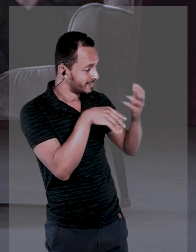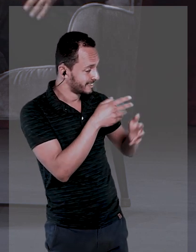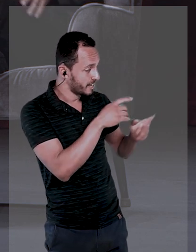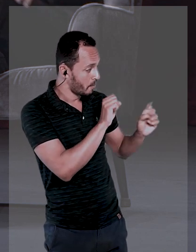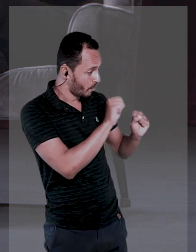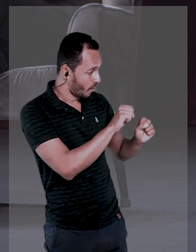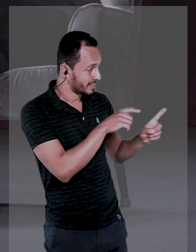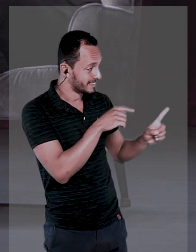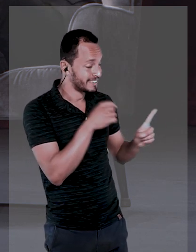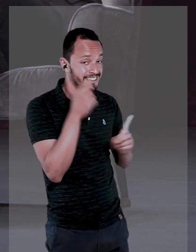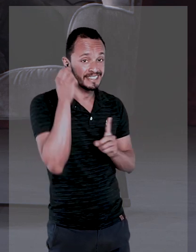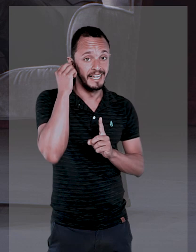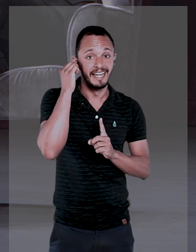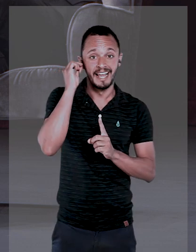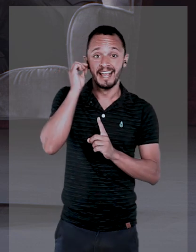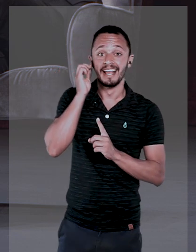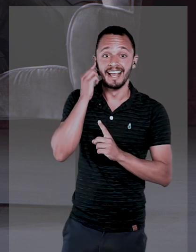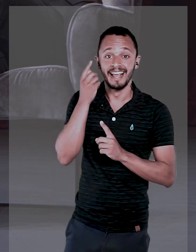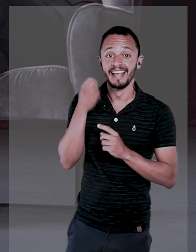nada.